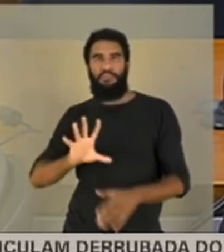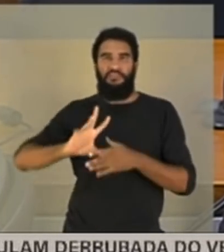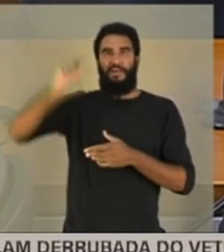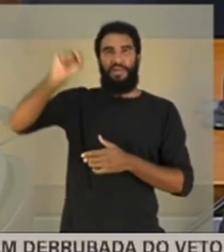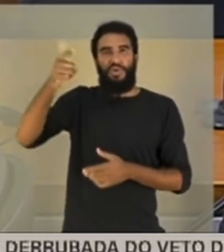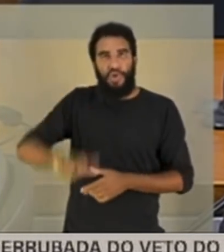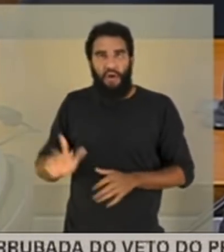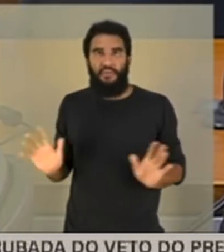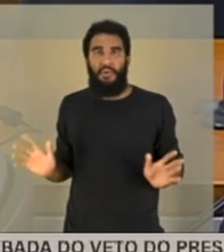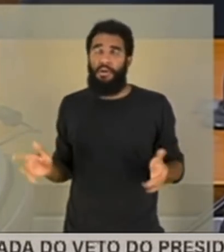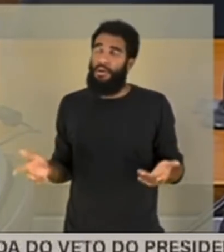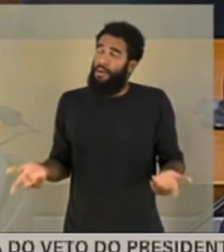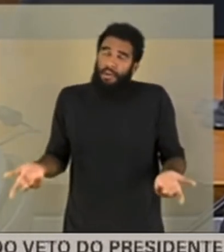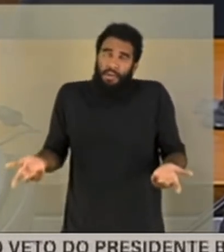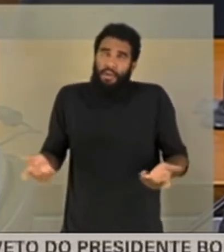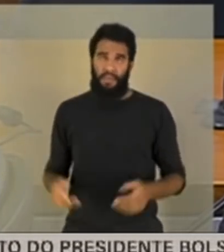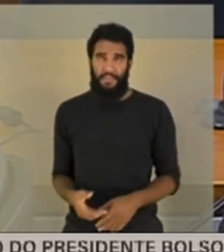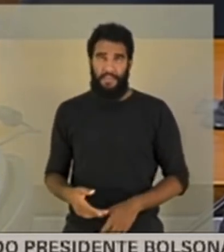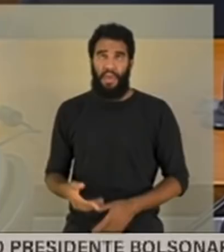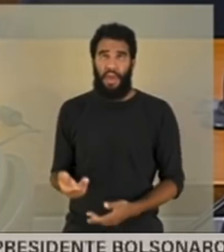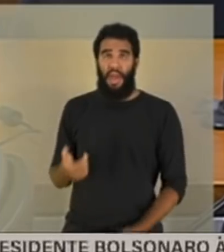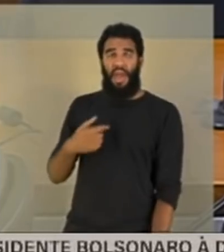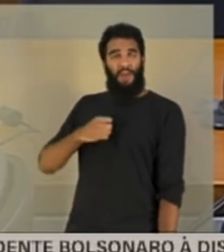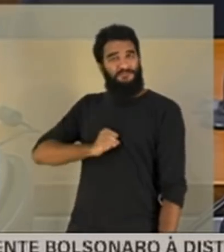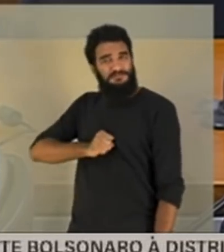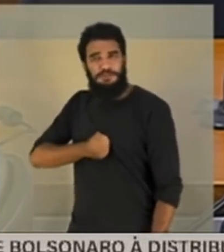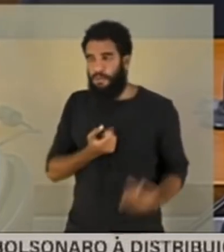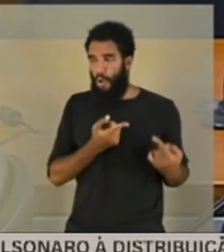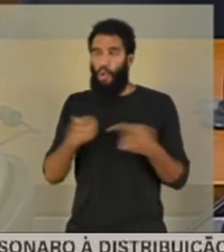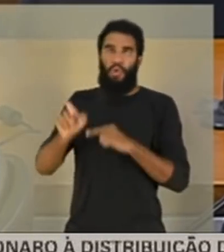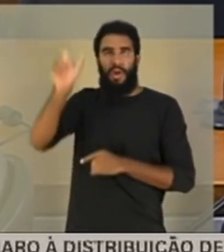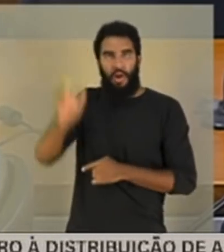O que declaro resulta de ódio pelo presidente? Não!